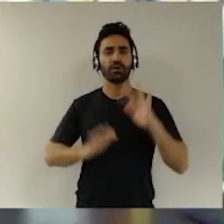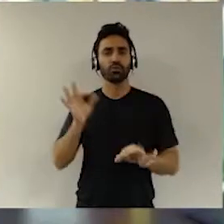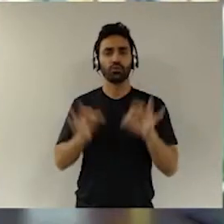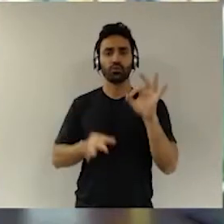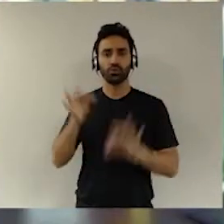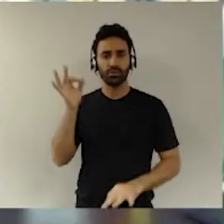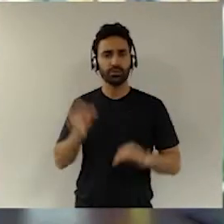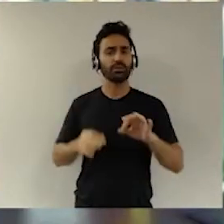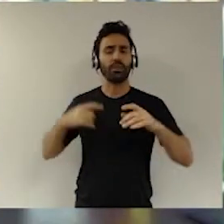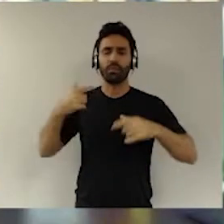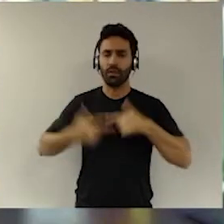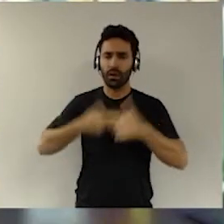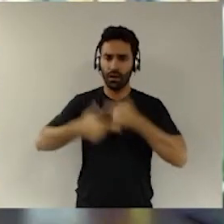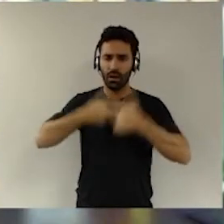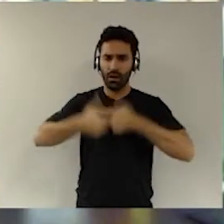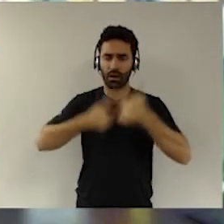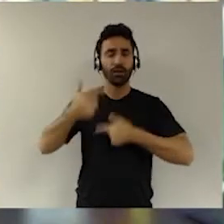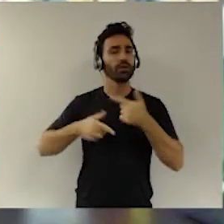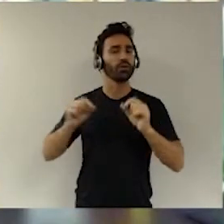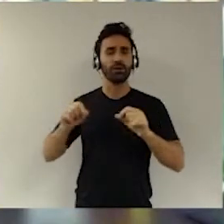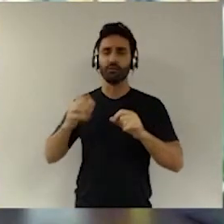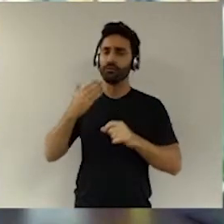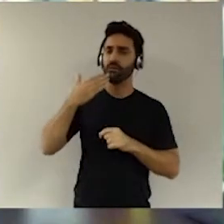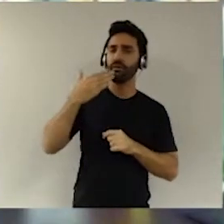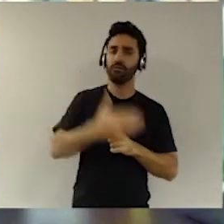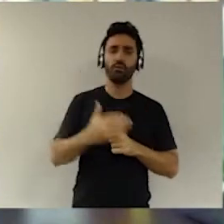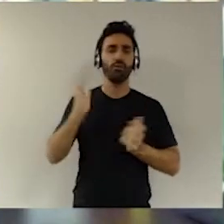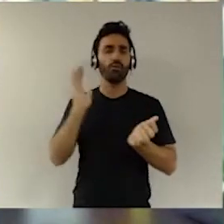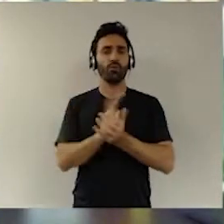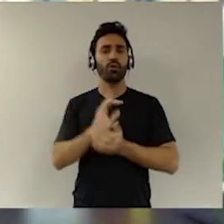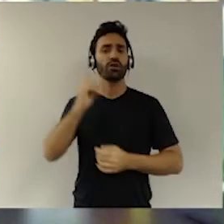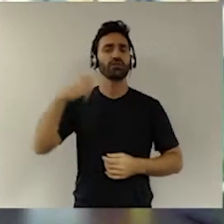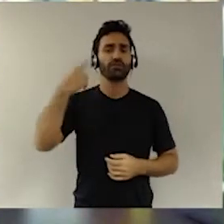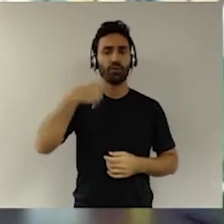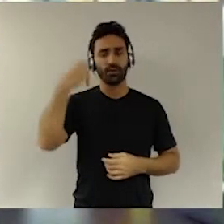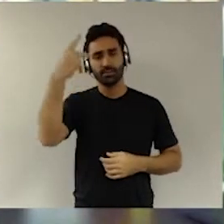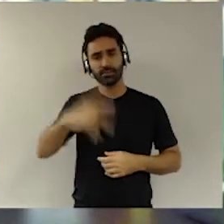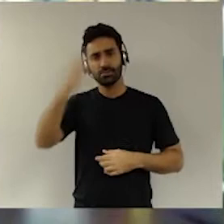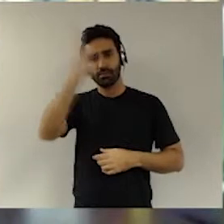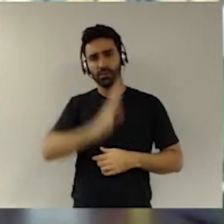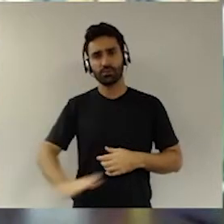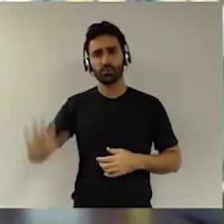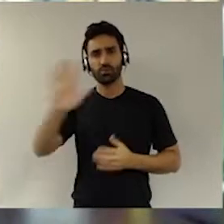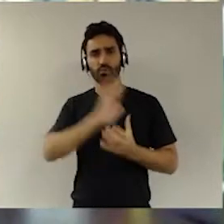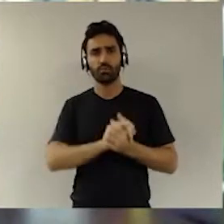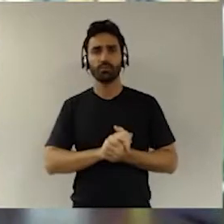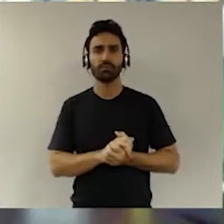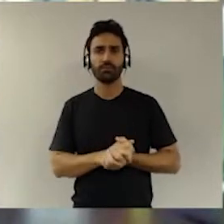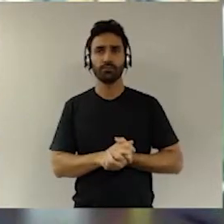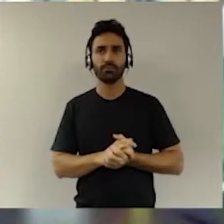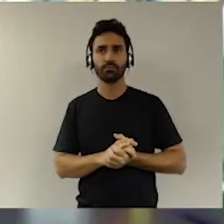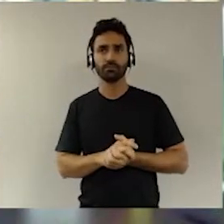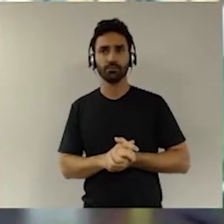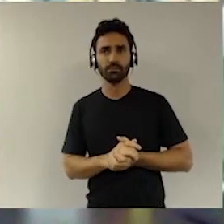trabalham incessivamente em favor da advocacia no nosso país.